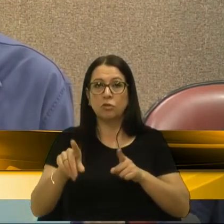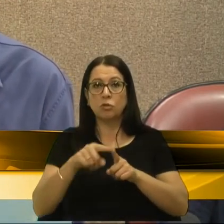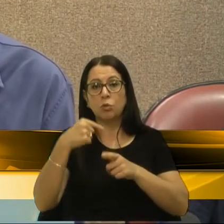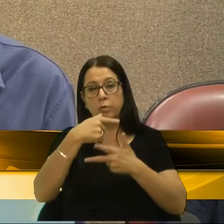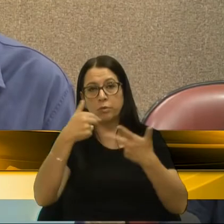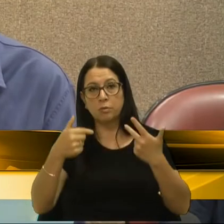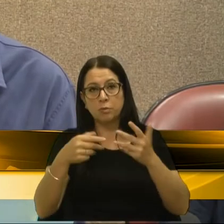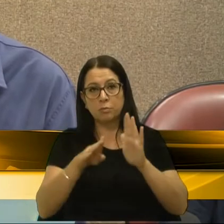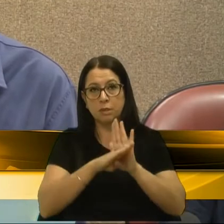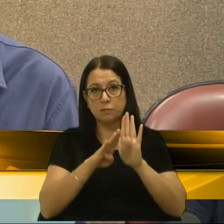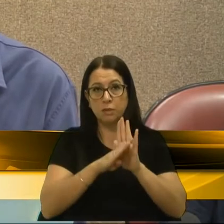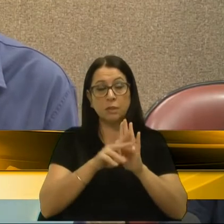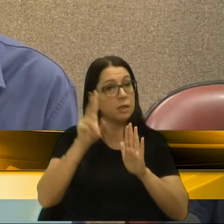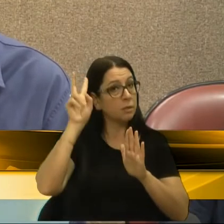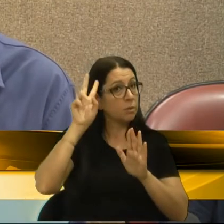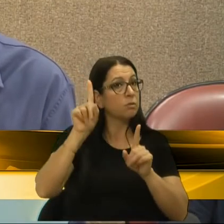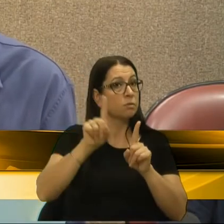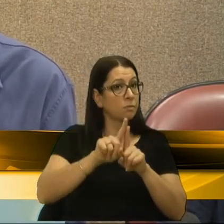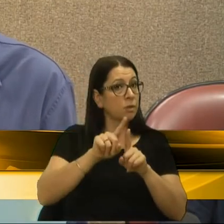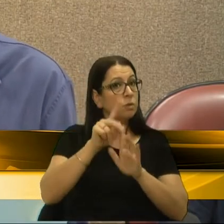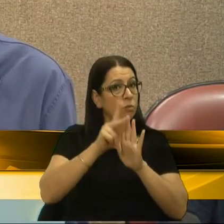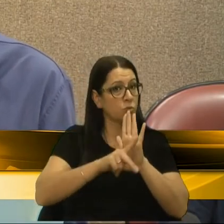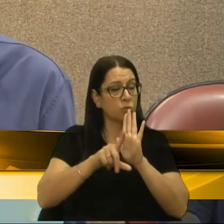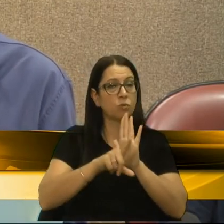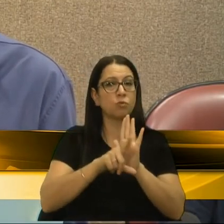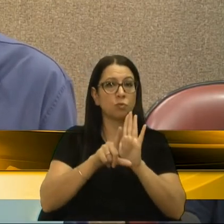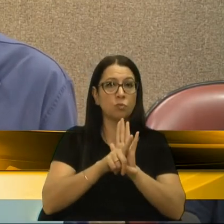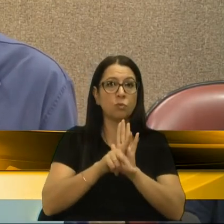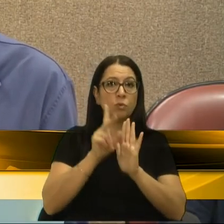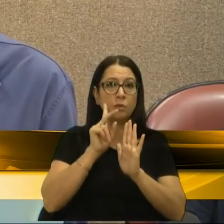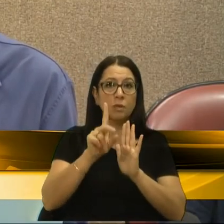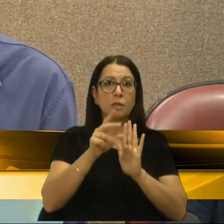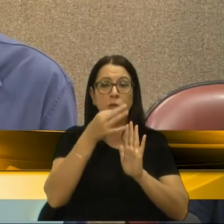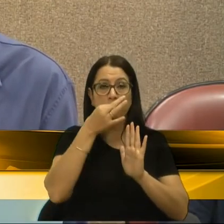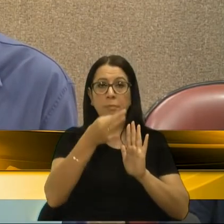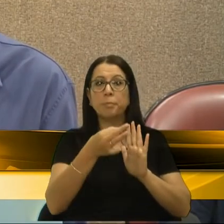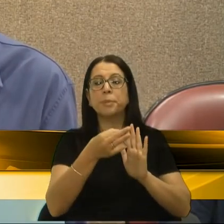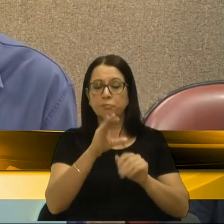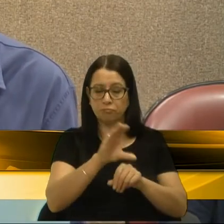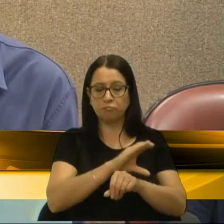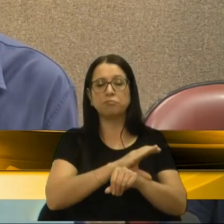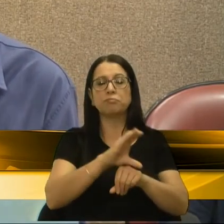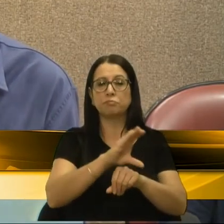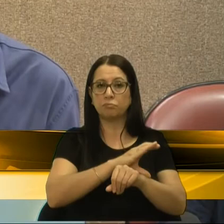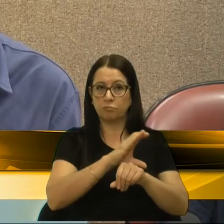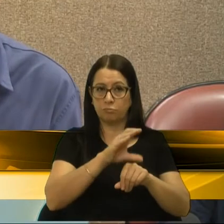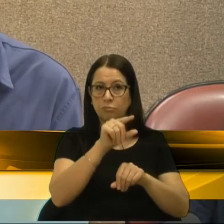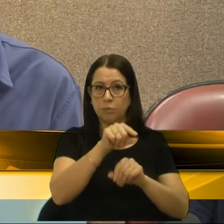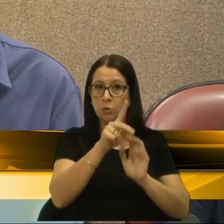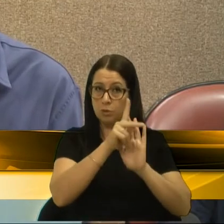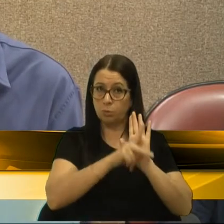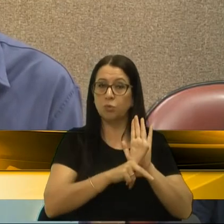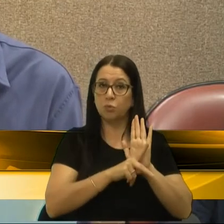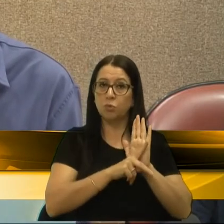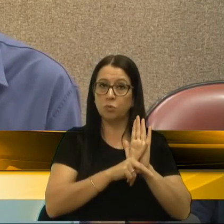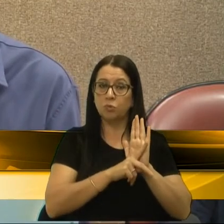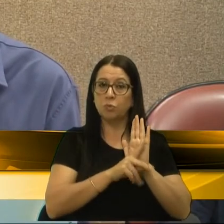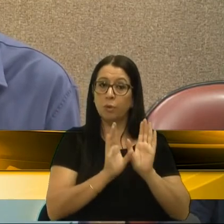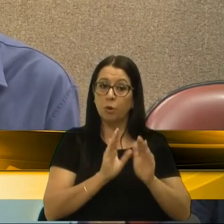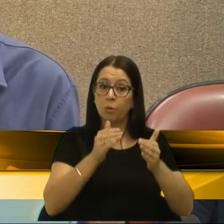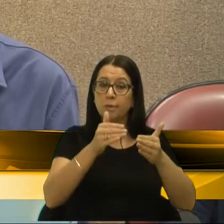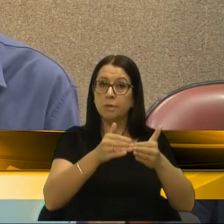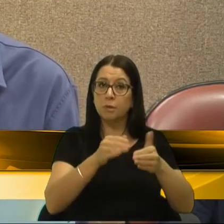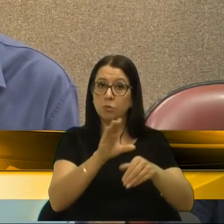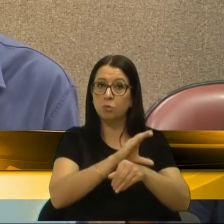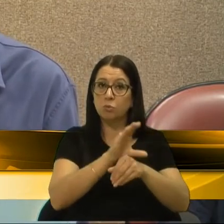outros benefícios. Vale lembrar ainda que o projeto de lei recebeu de parecer pela constitucionalidade, exarado pela Comissão